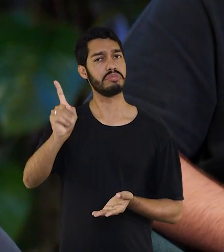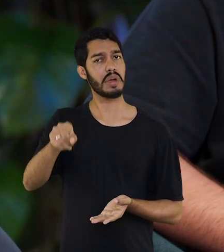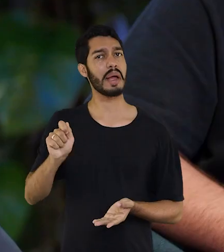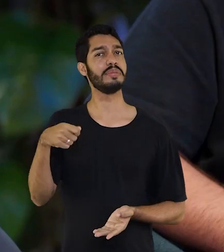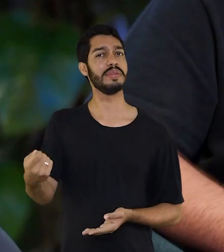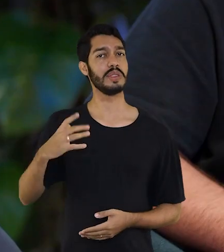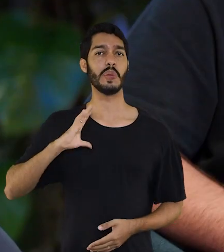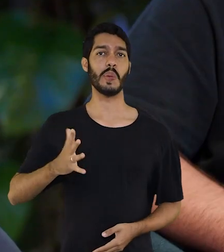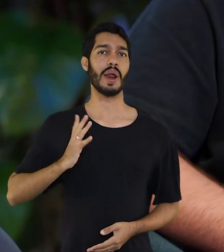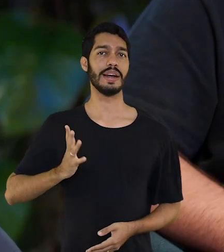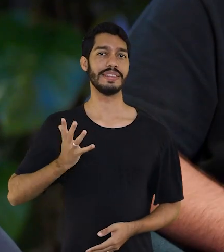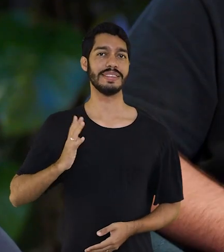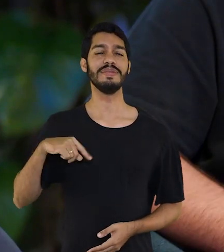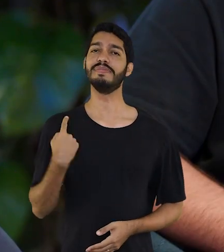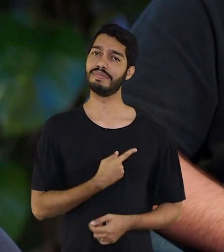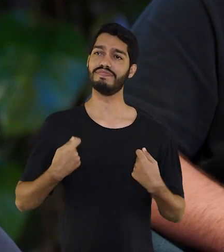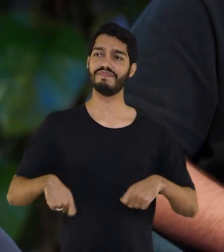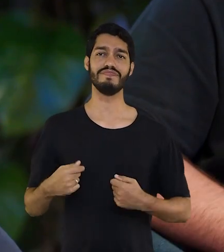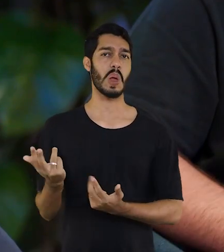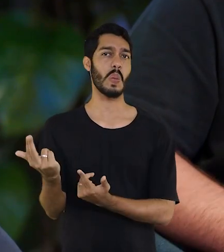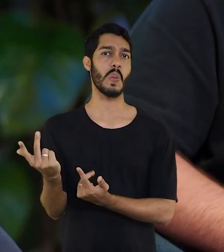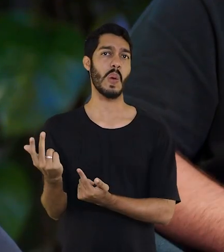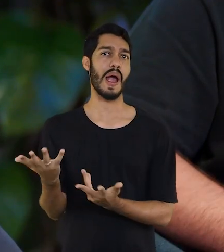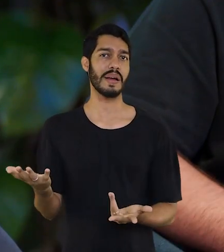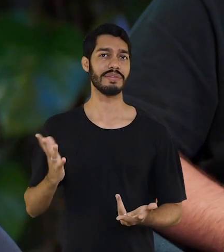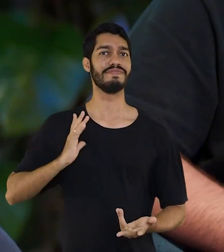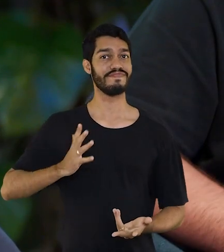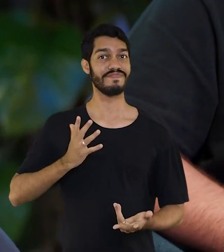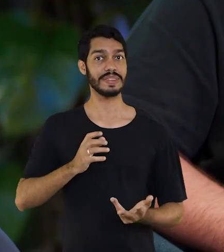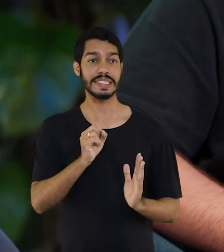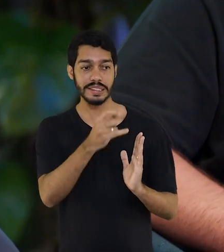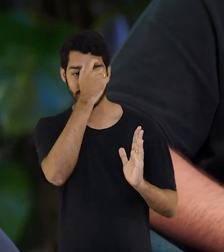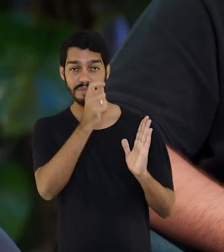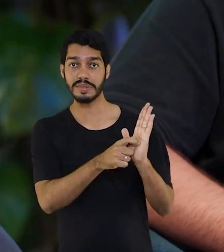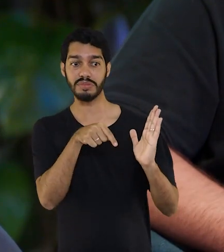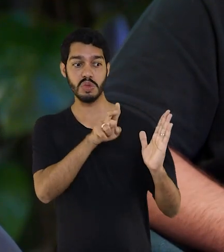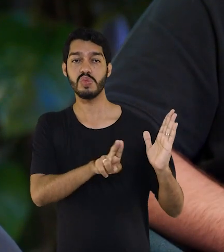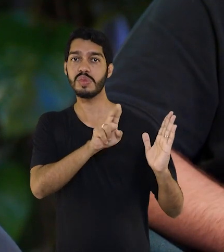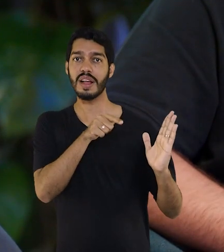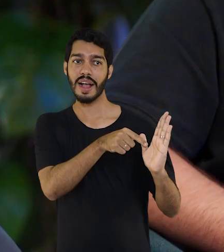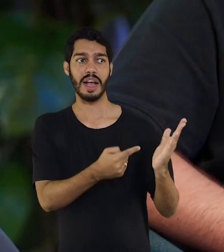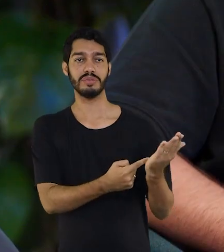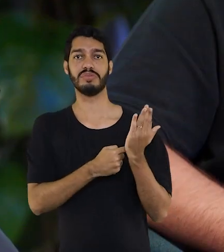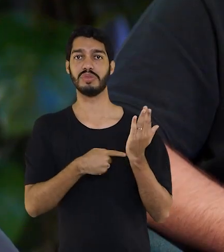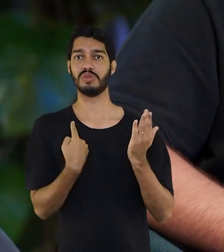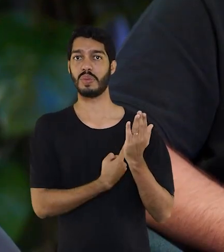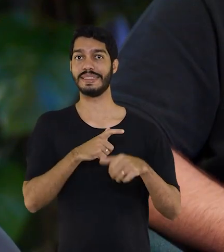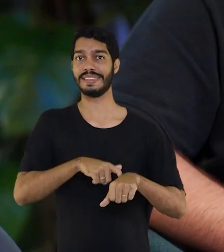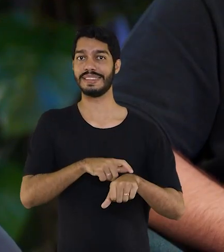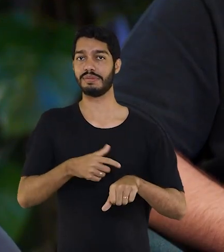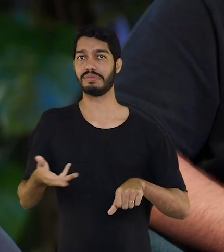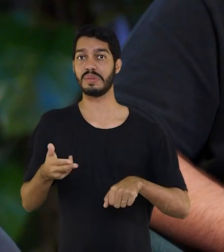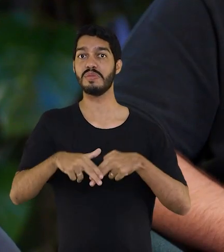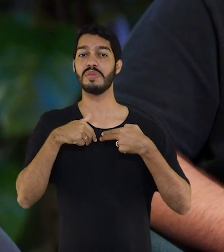é um atributo de coragem que todos nós devemos ter quando enfrentamos a inteligência artificial, para usar a inteligência artificial